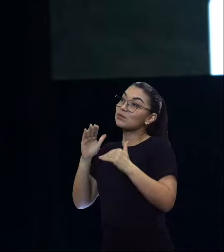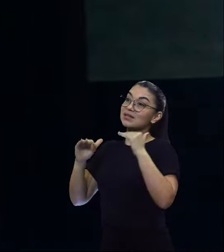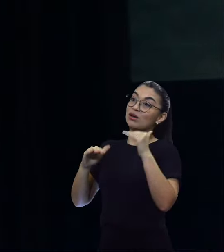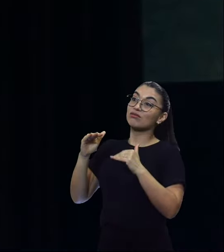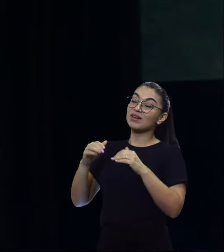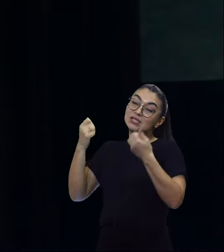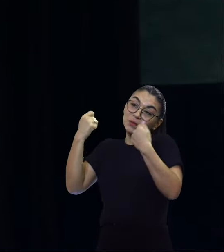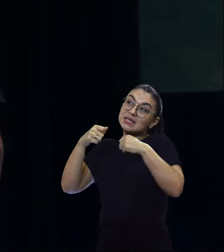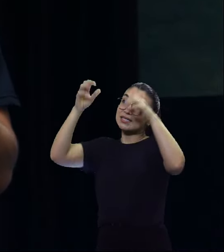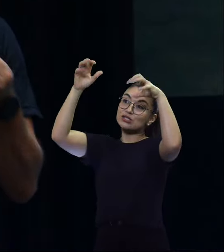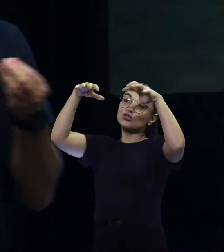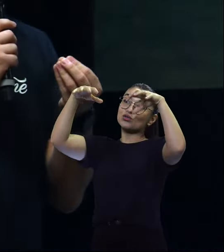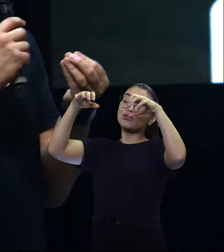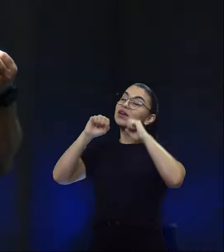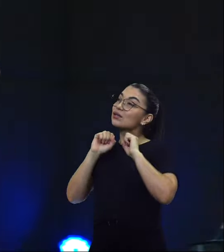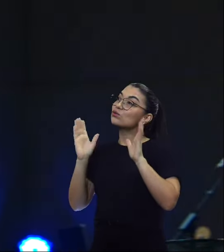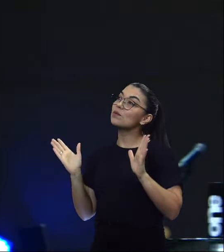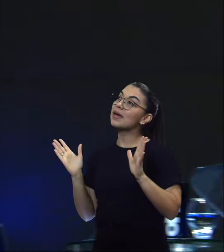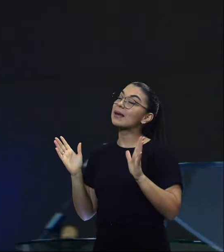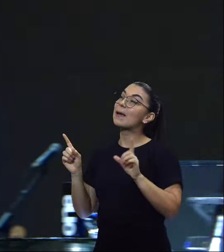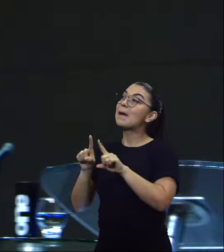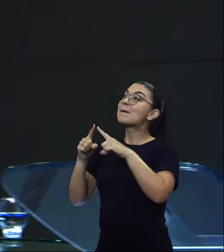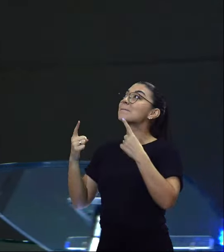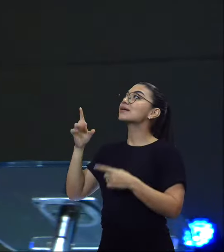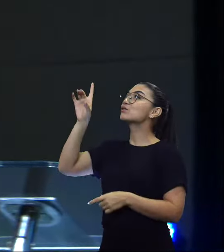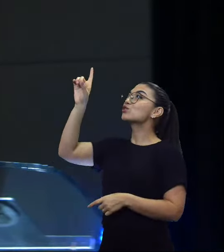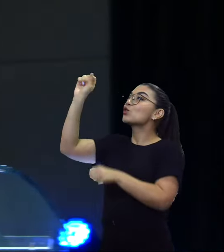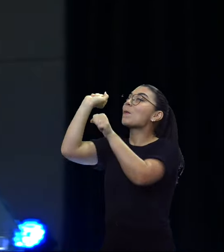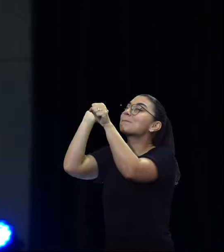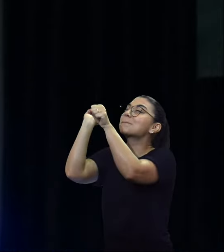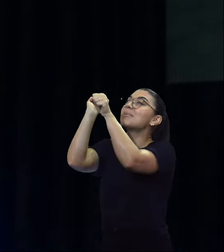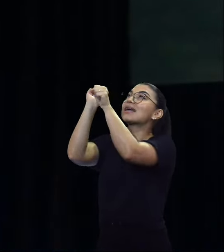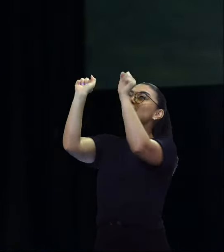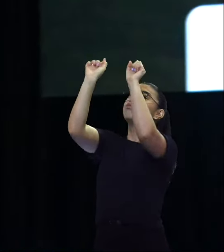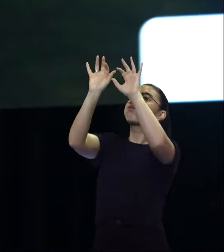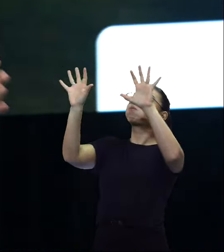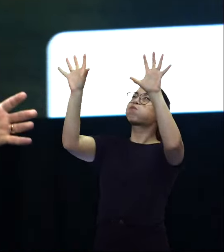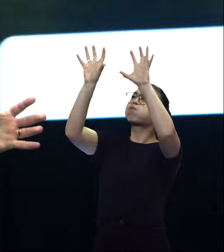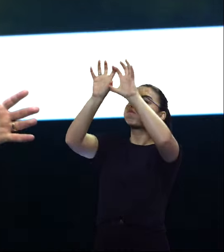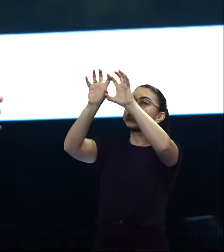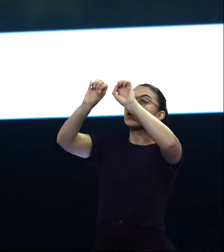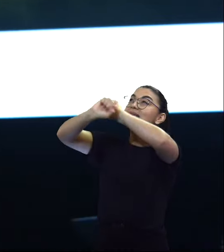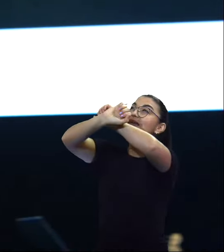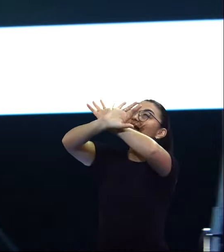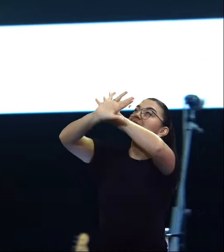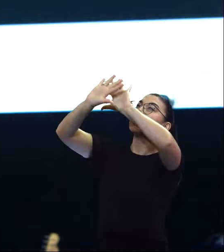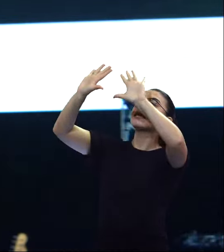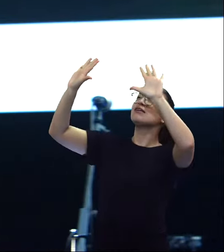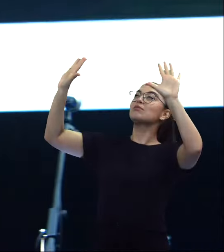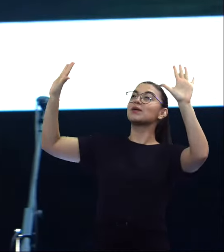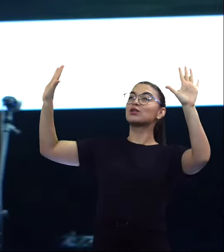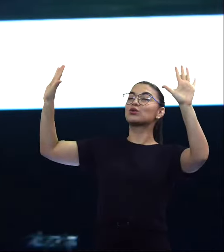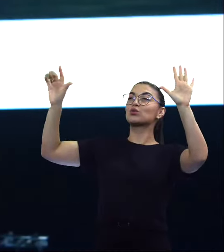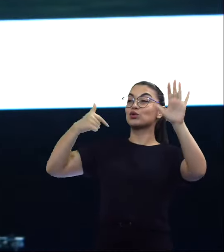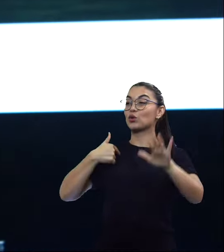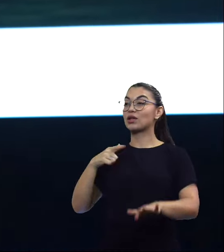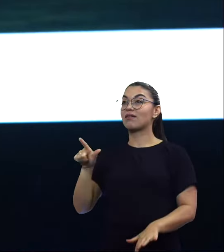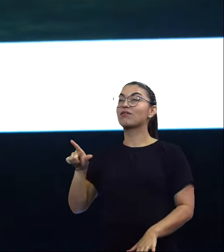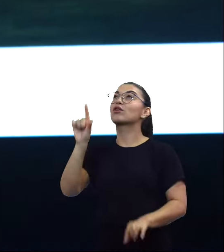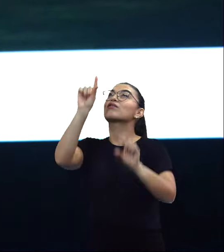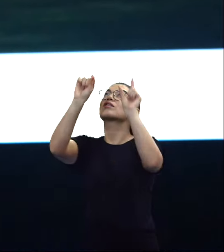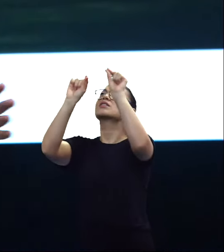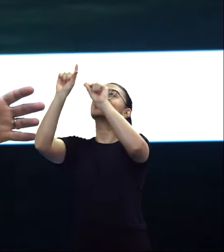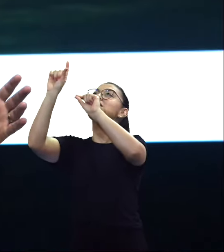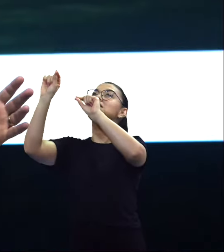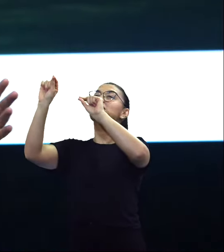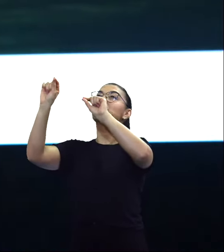chover mesmo, não tem jeito, mas se for possível, Senhor, se o Senhor puder mandar embora essas nuvens aí. Eu lembro que estava no lago do acampamento, sozinho, e daqui a pouco veio um